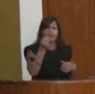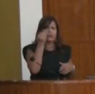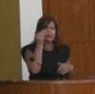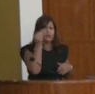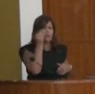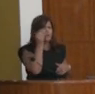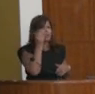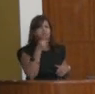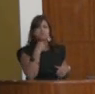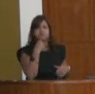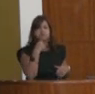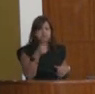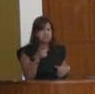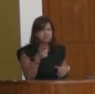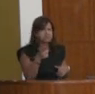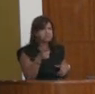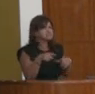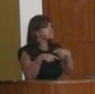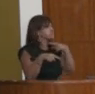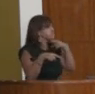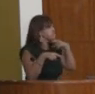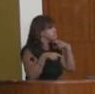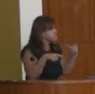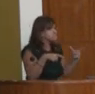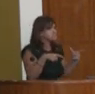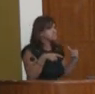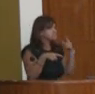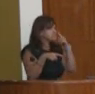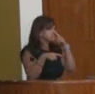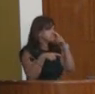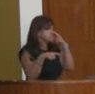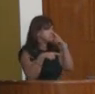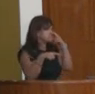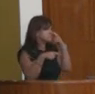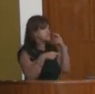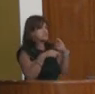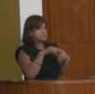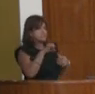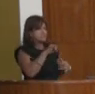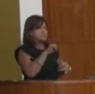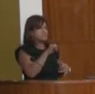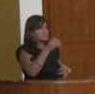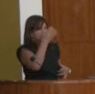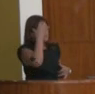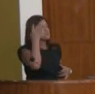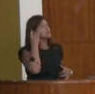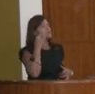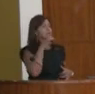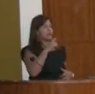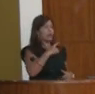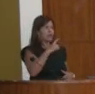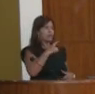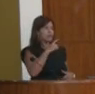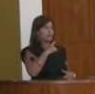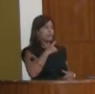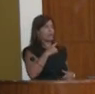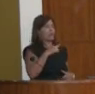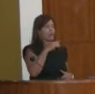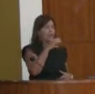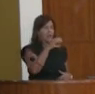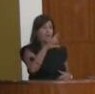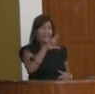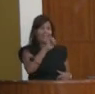que eu não entendi bem aqui. Mas a pergunta é: uma pessoa com epilepsia, sem condições de trabalho, por crises,